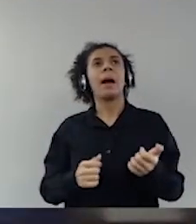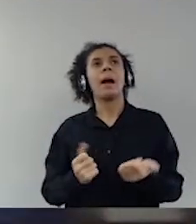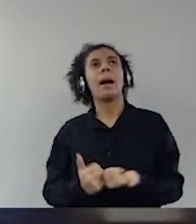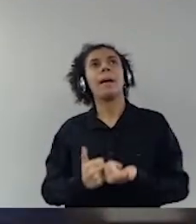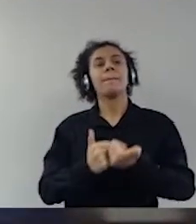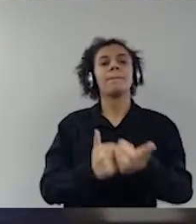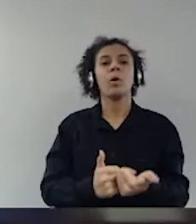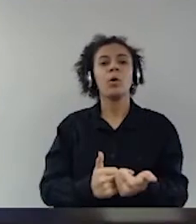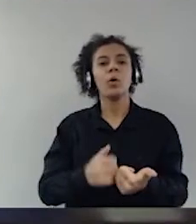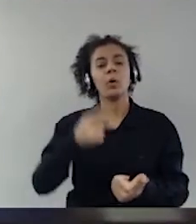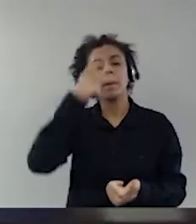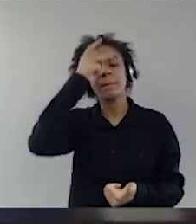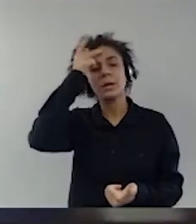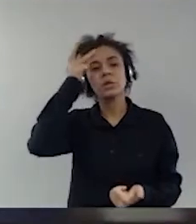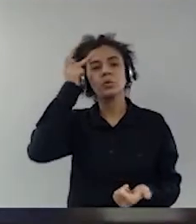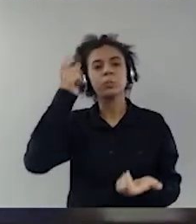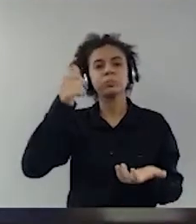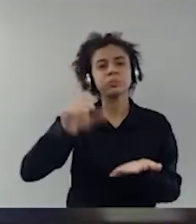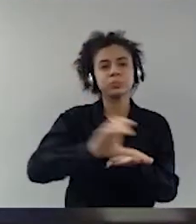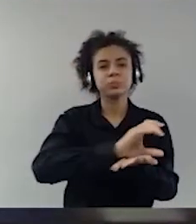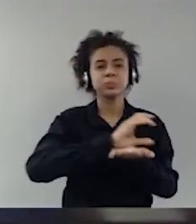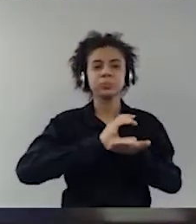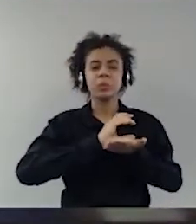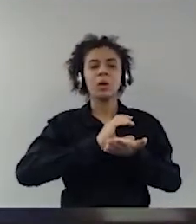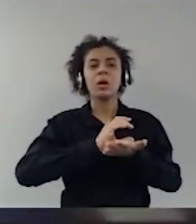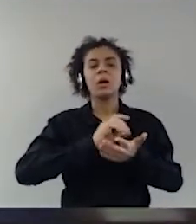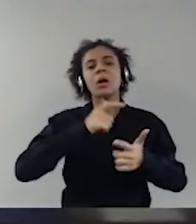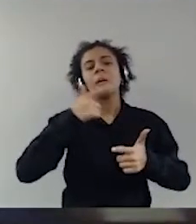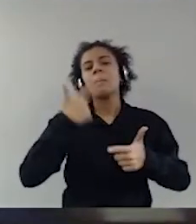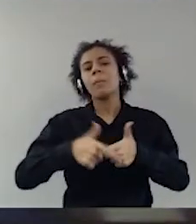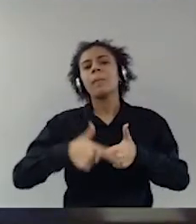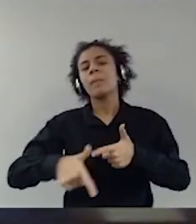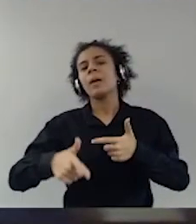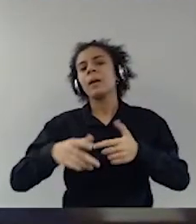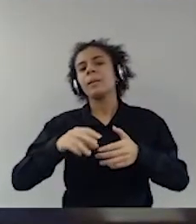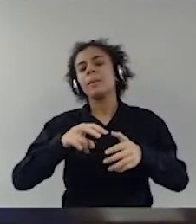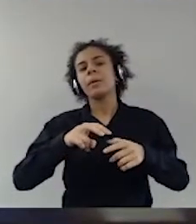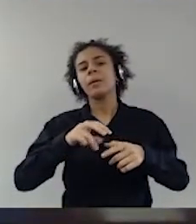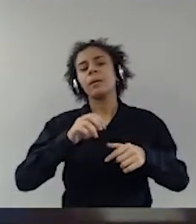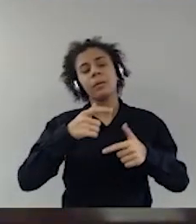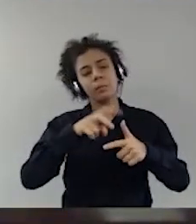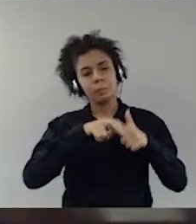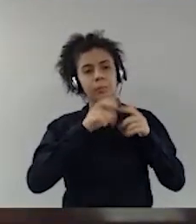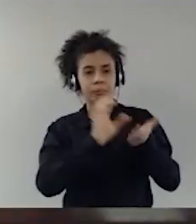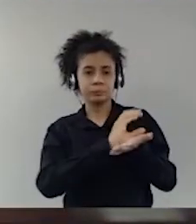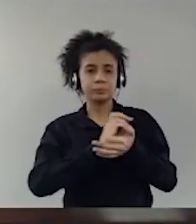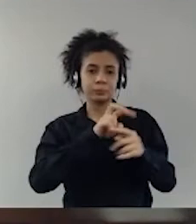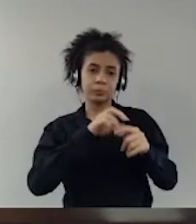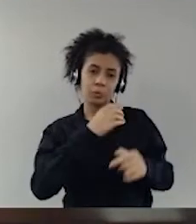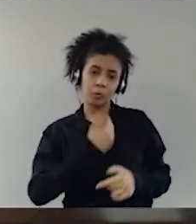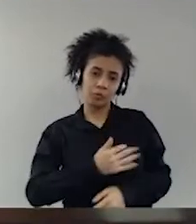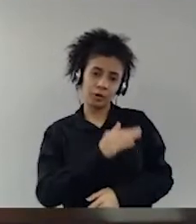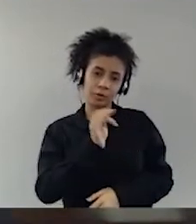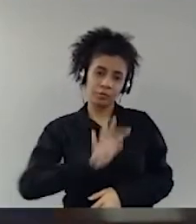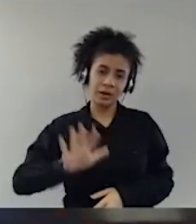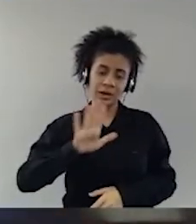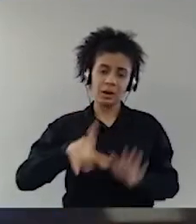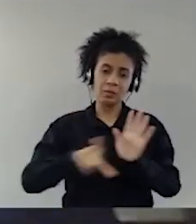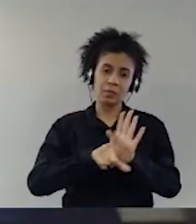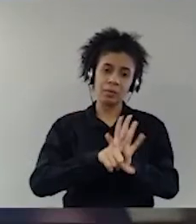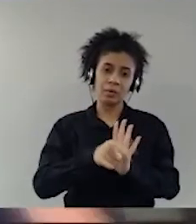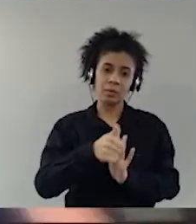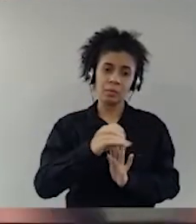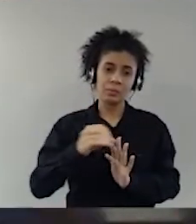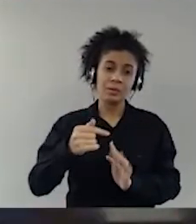que foram indenizadas pelo governo federal através da Lei 11.520 de 2007, por terem